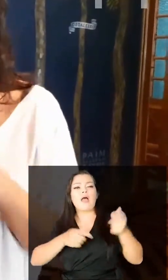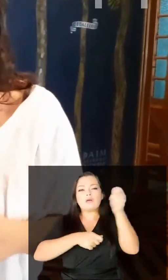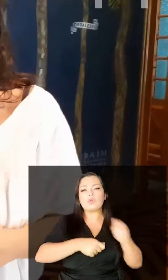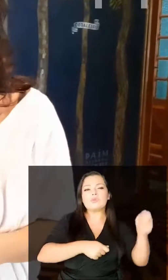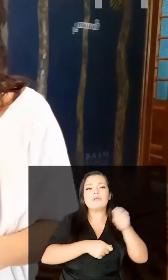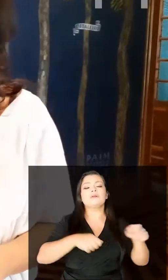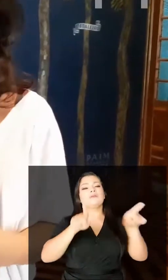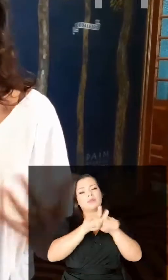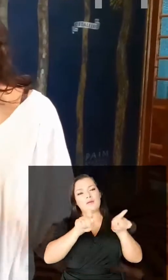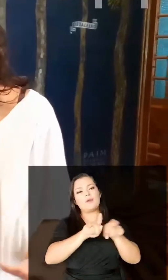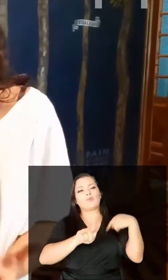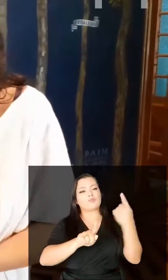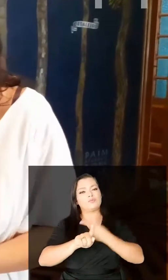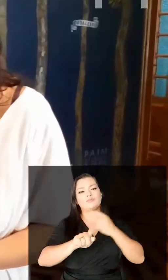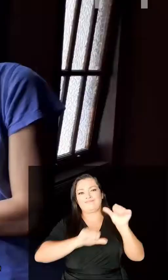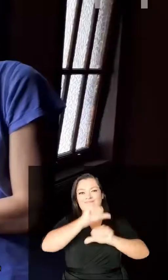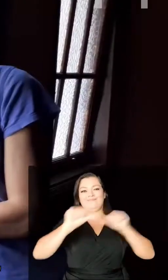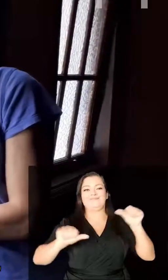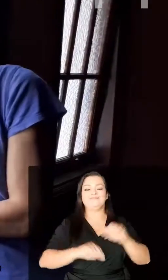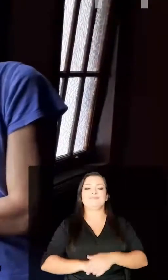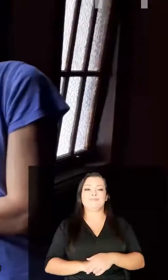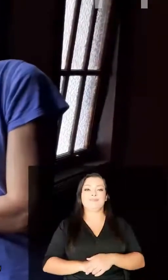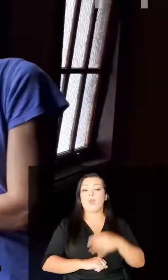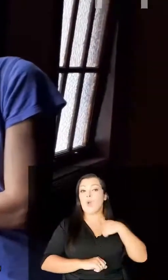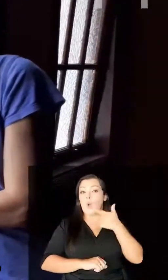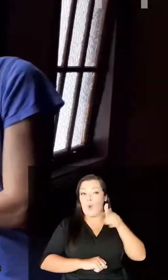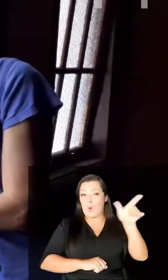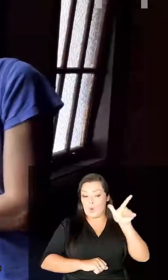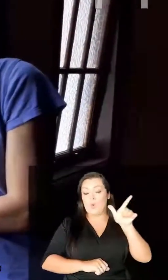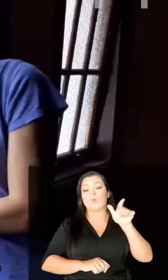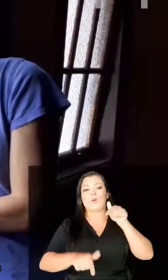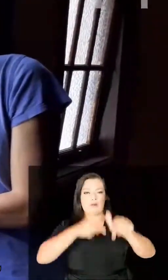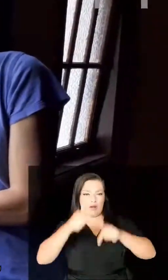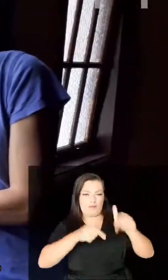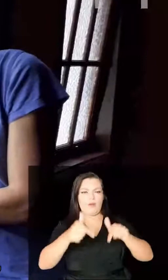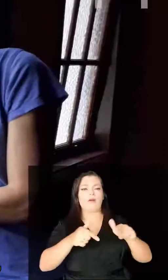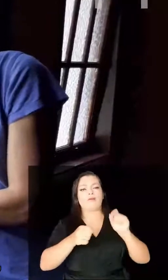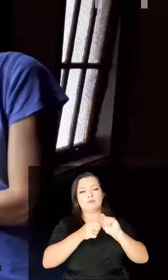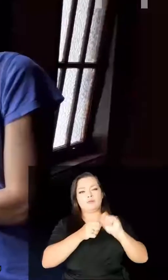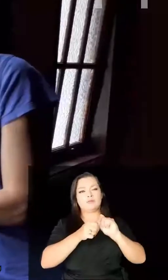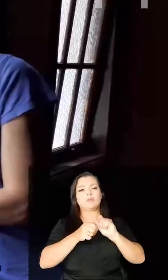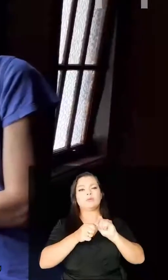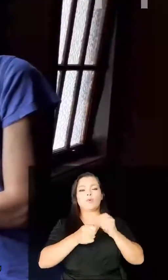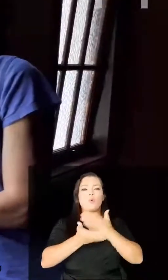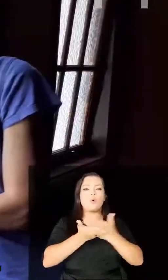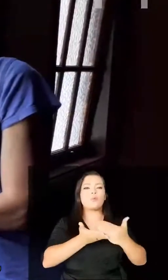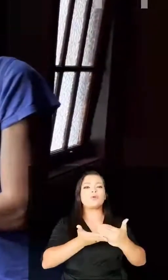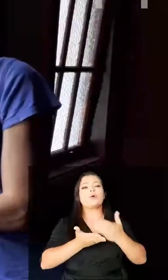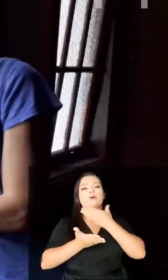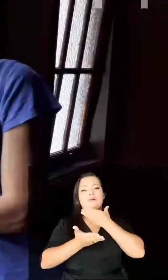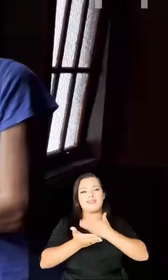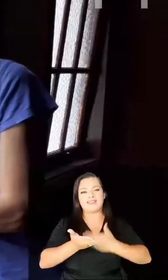de cultura também aqui da Zona Norte. Outra atividade que a gente vinha realizando aqui desde 2018 eram as